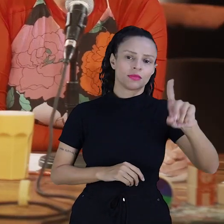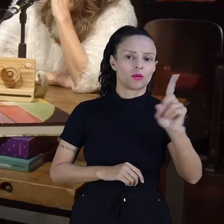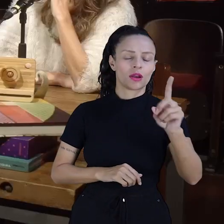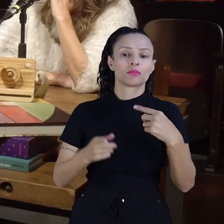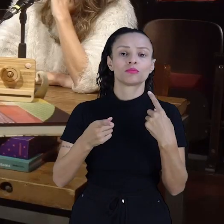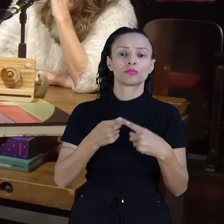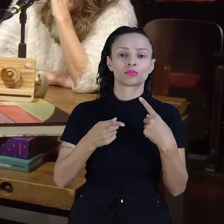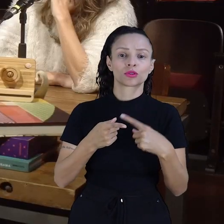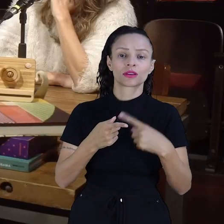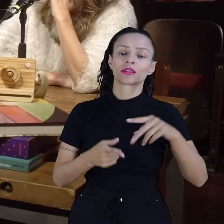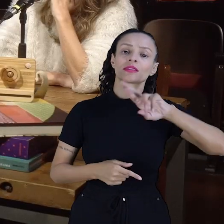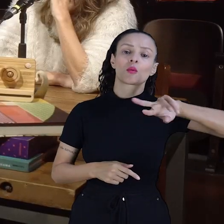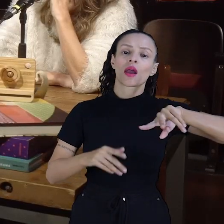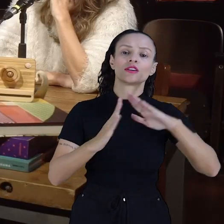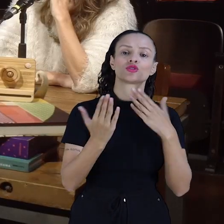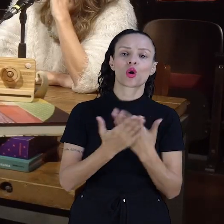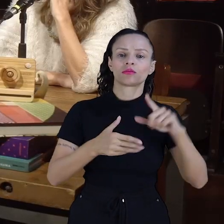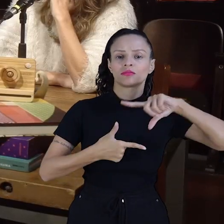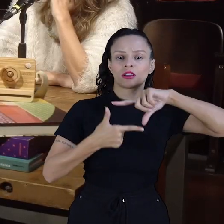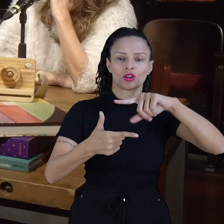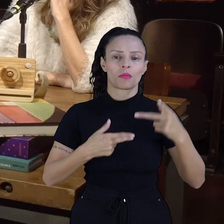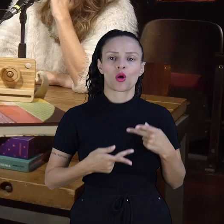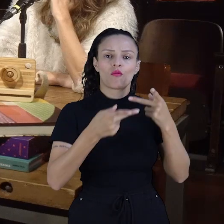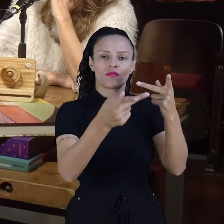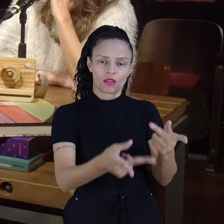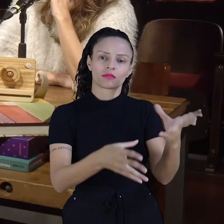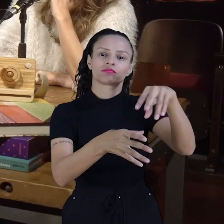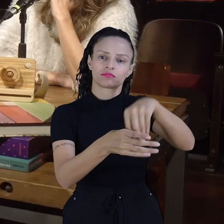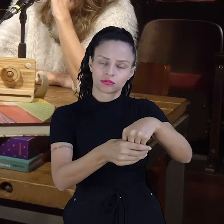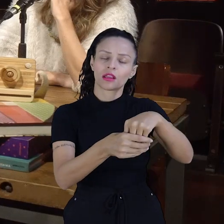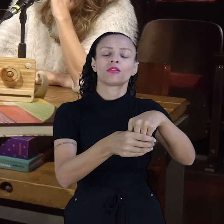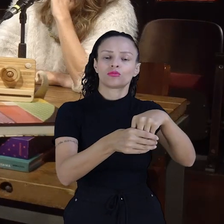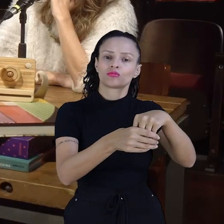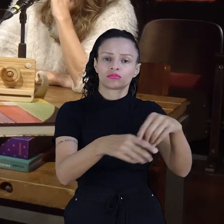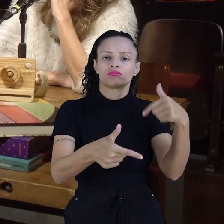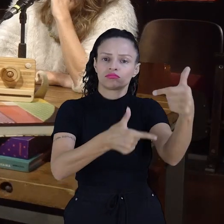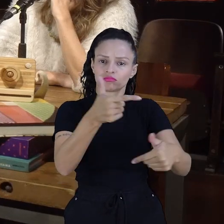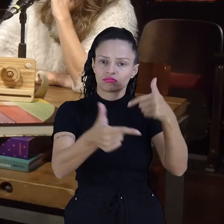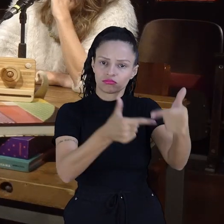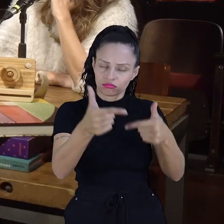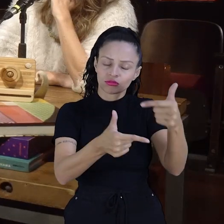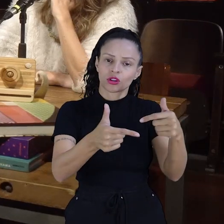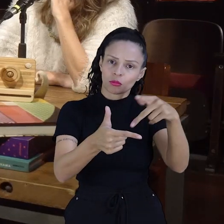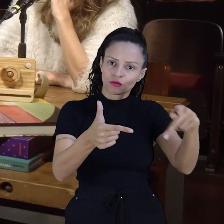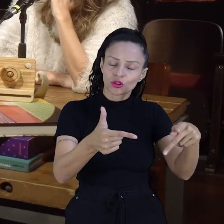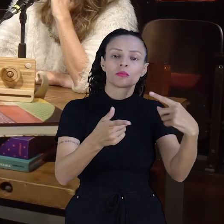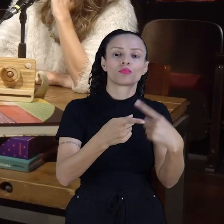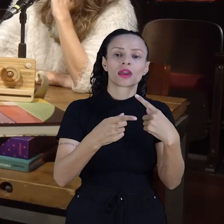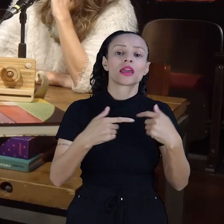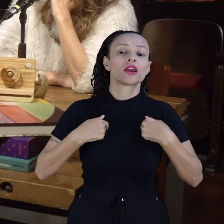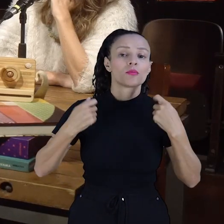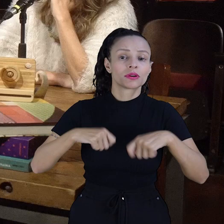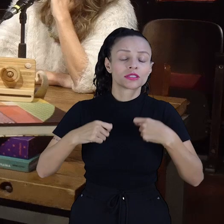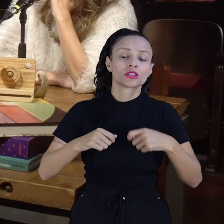escola, tá? Porque não seria uma escola convencional a me convidar a fazer parte de um